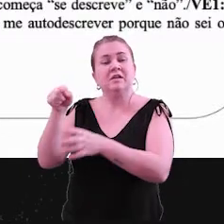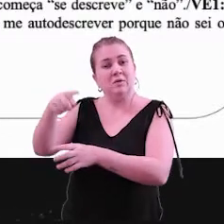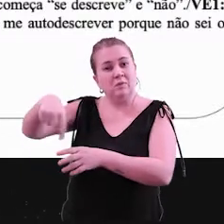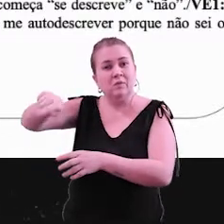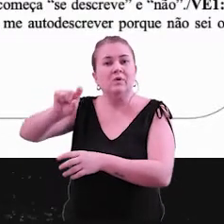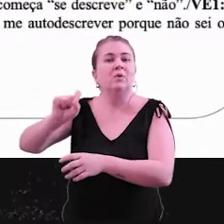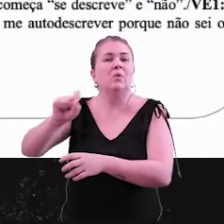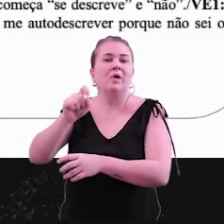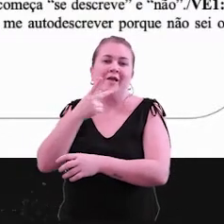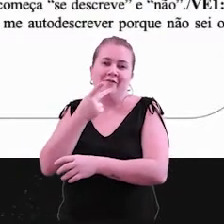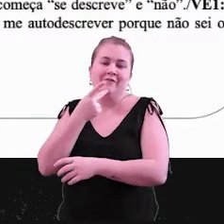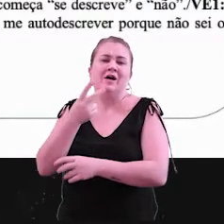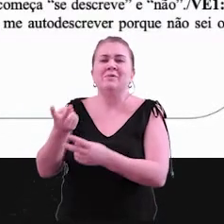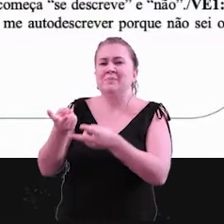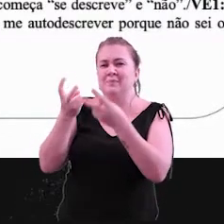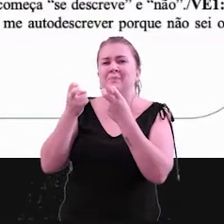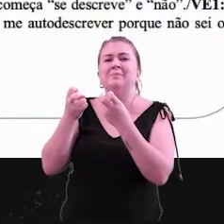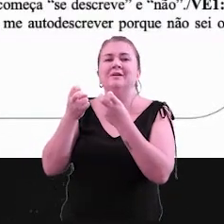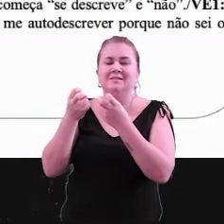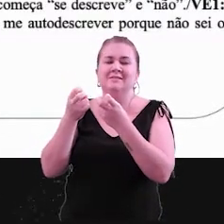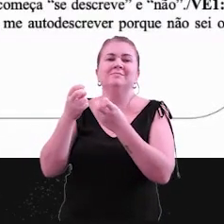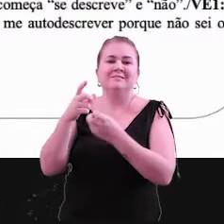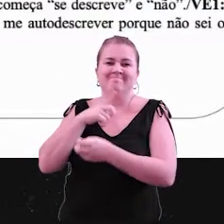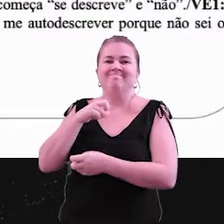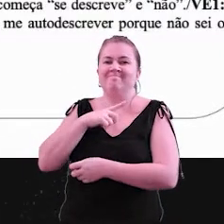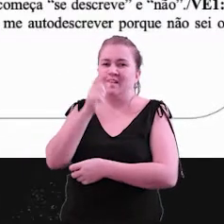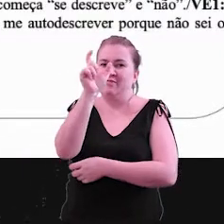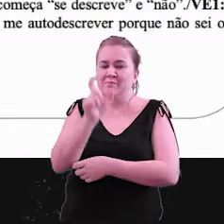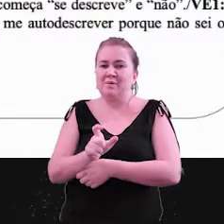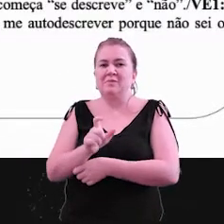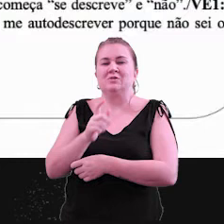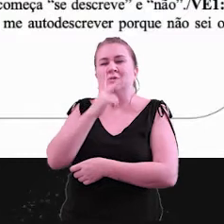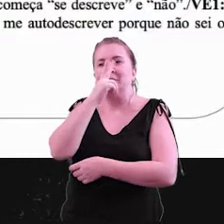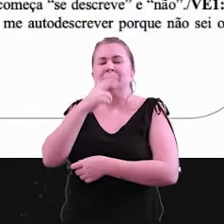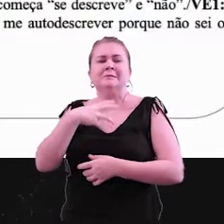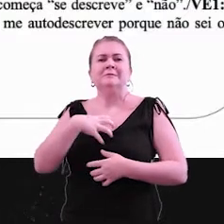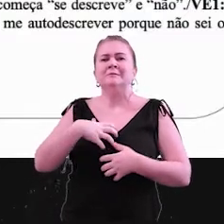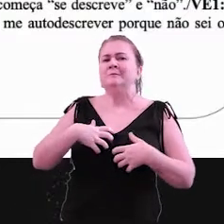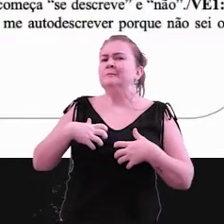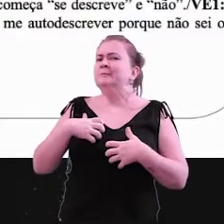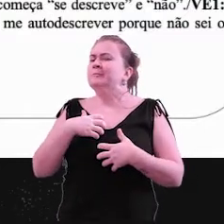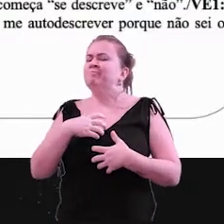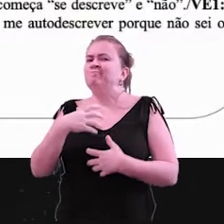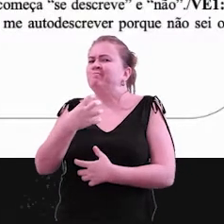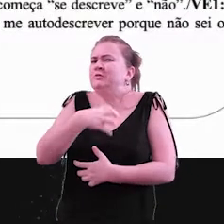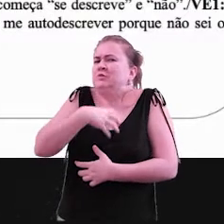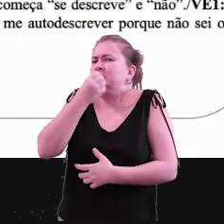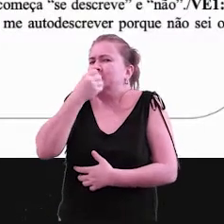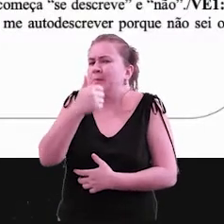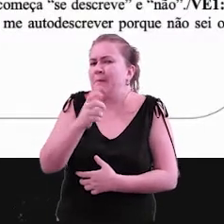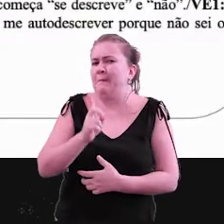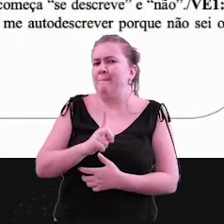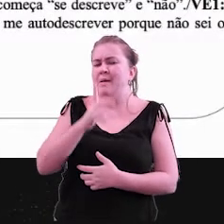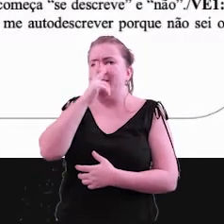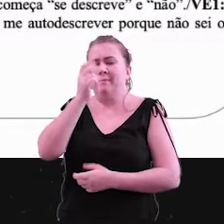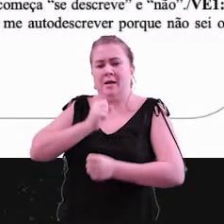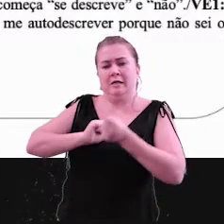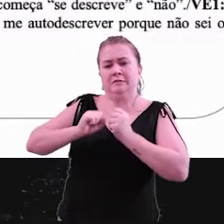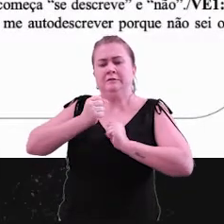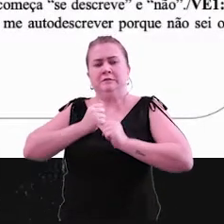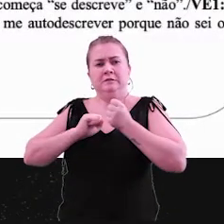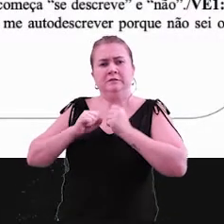estava desconfortável, estava ansioso ao receber o grupo, né? E falou assim, mas todo mundo está